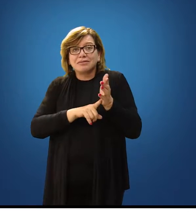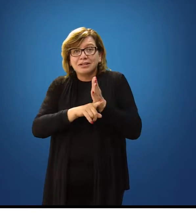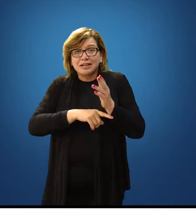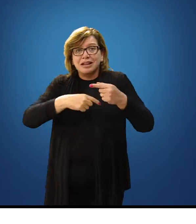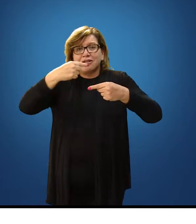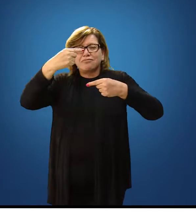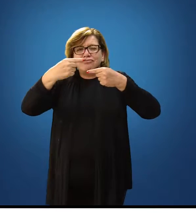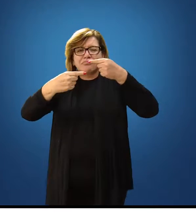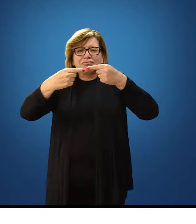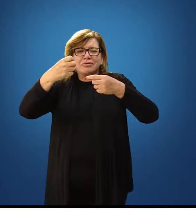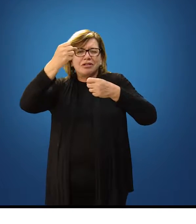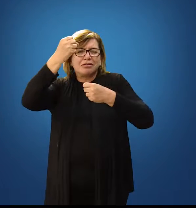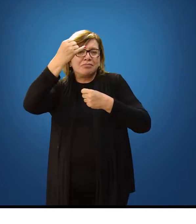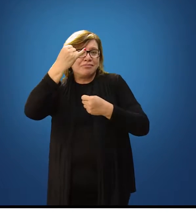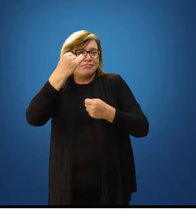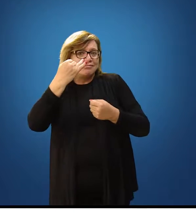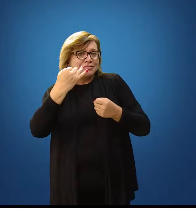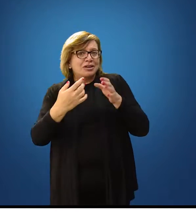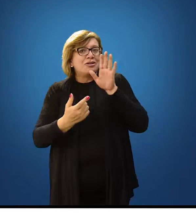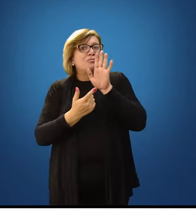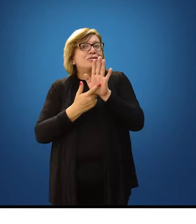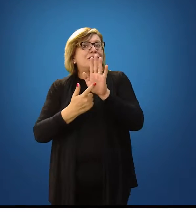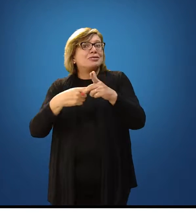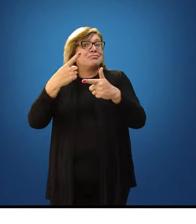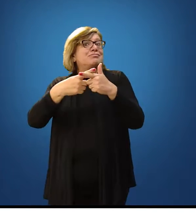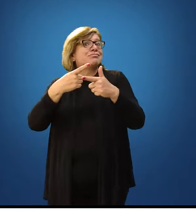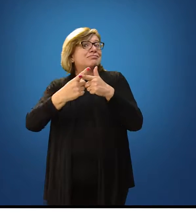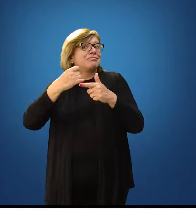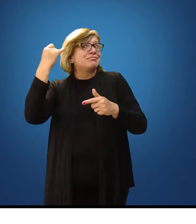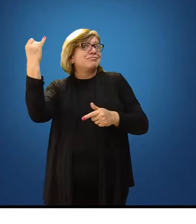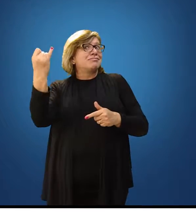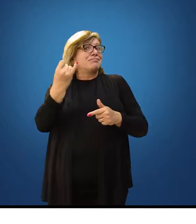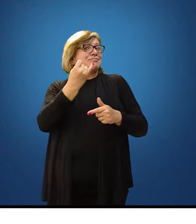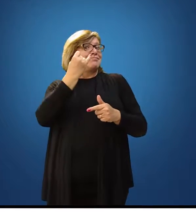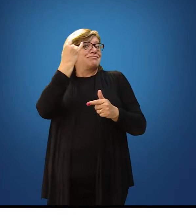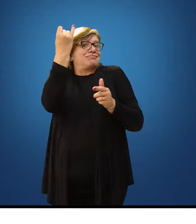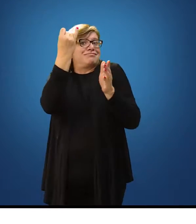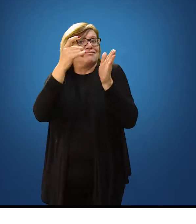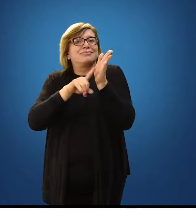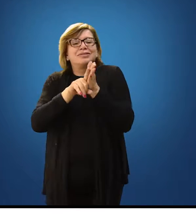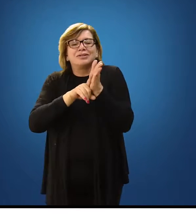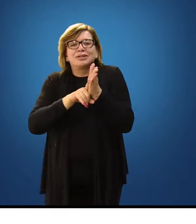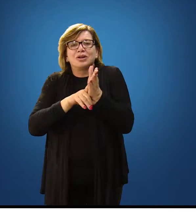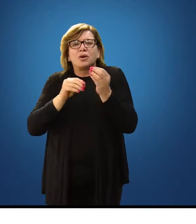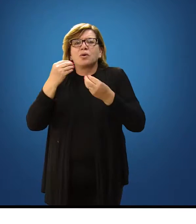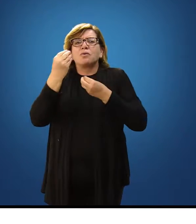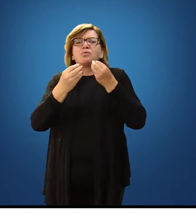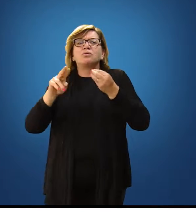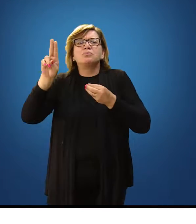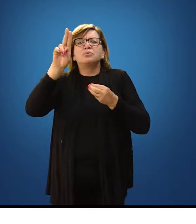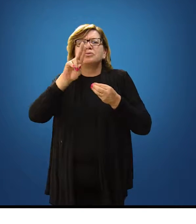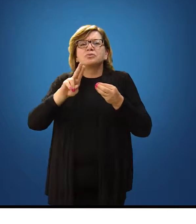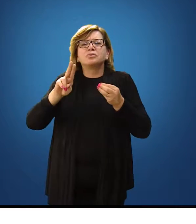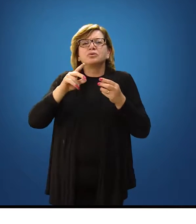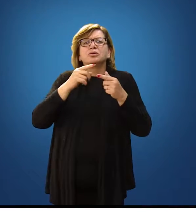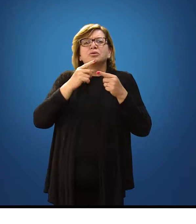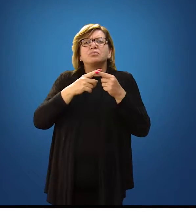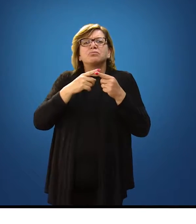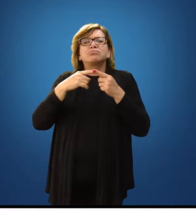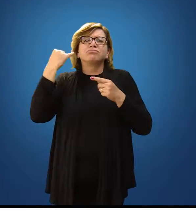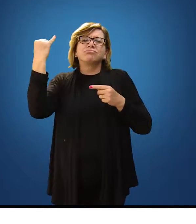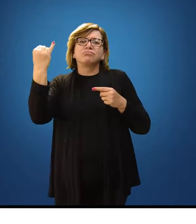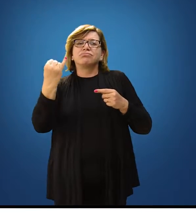tentando mostrar a relevância da pergunta central, né? Onde ela se aplica, em que medida ela